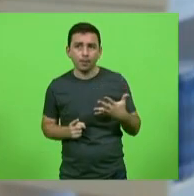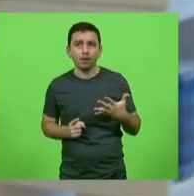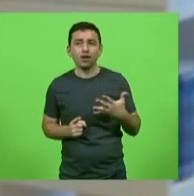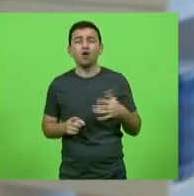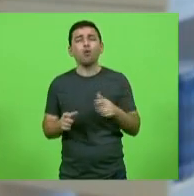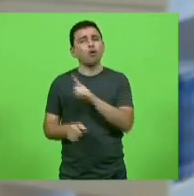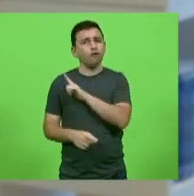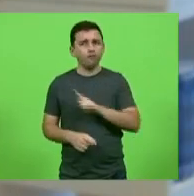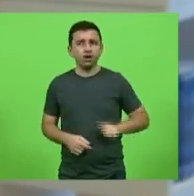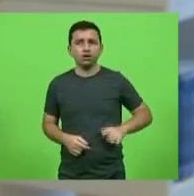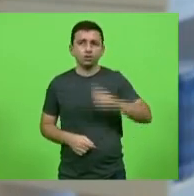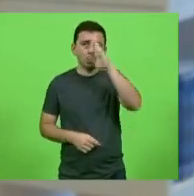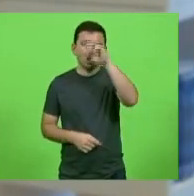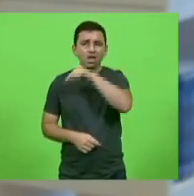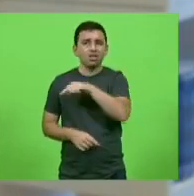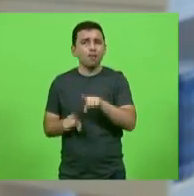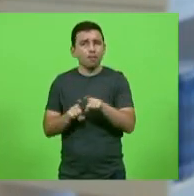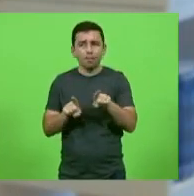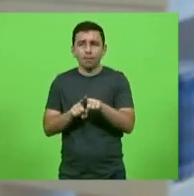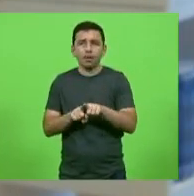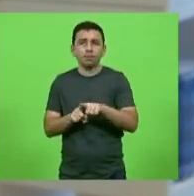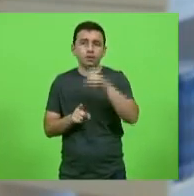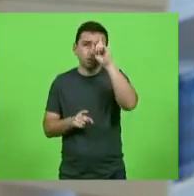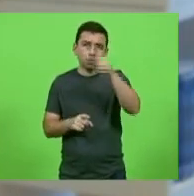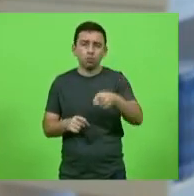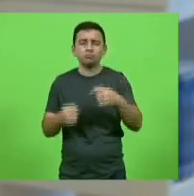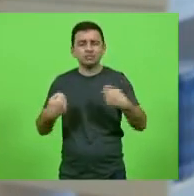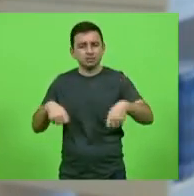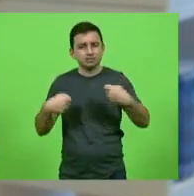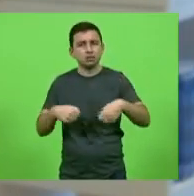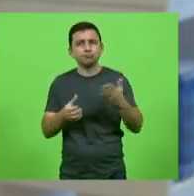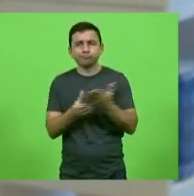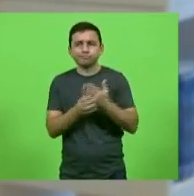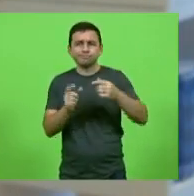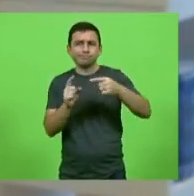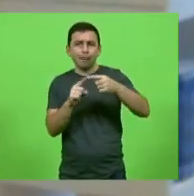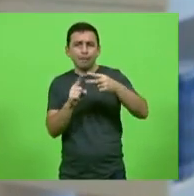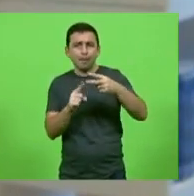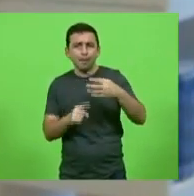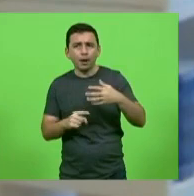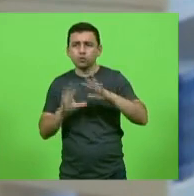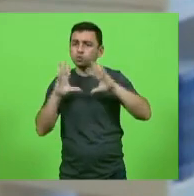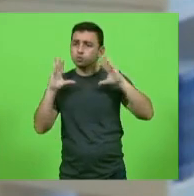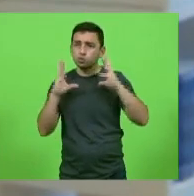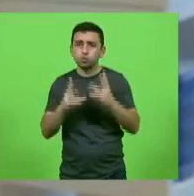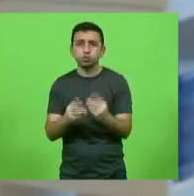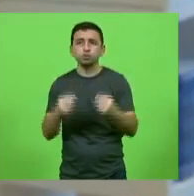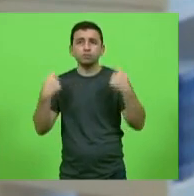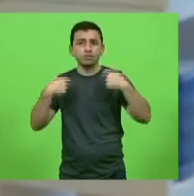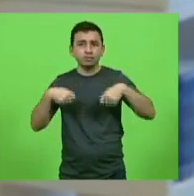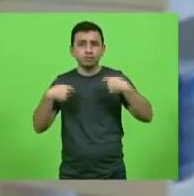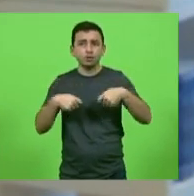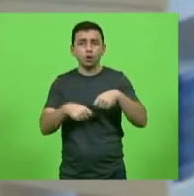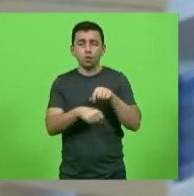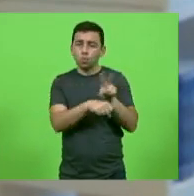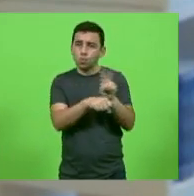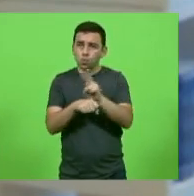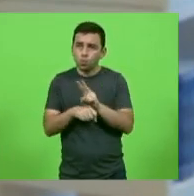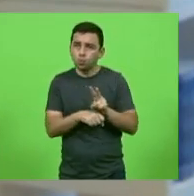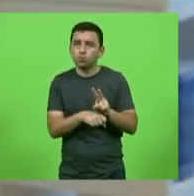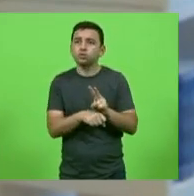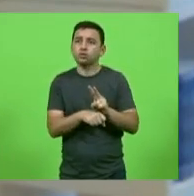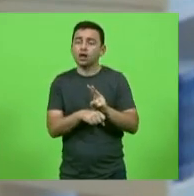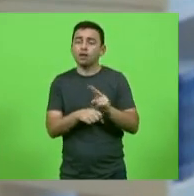solicitou à Procuradoria-Geral do Estado que promovesse ajuizamento de todas as medidas judiciais necessárias para resguardar os interesses do Estado, o